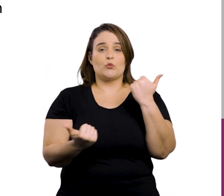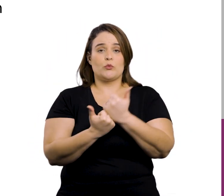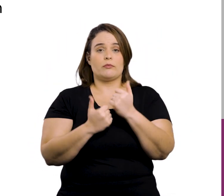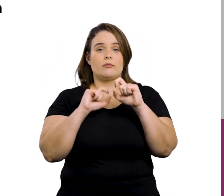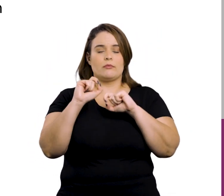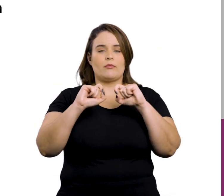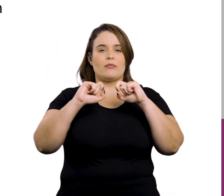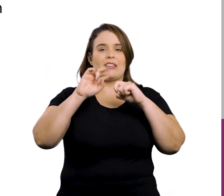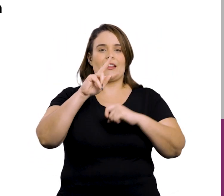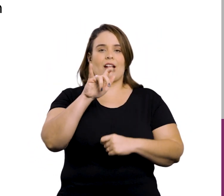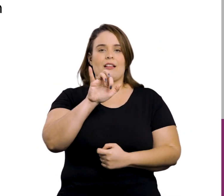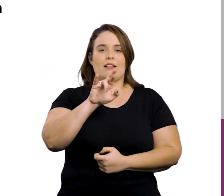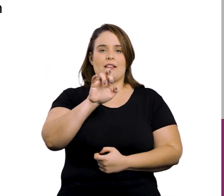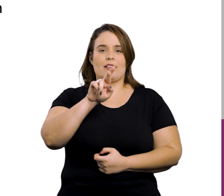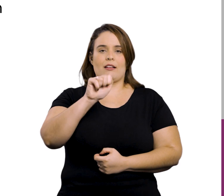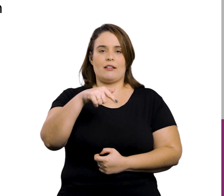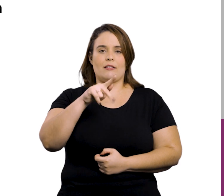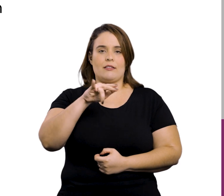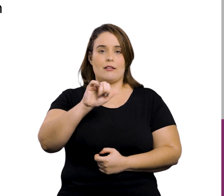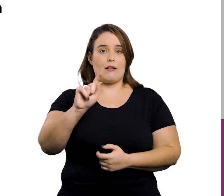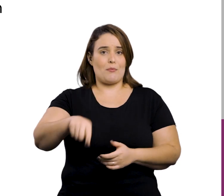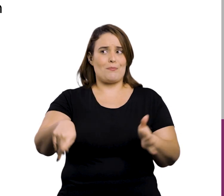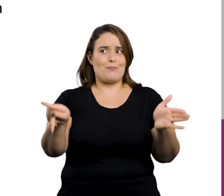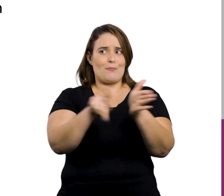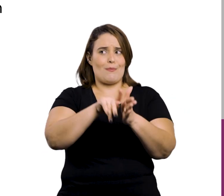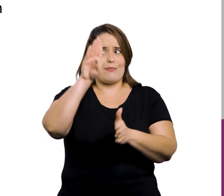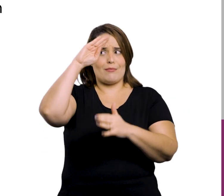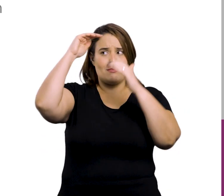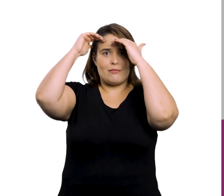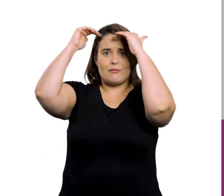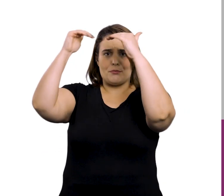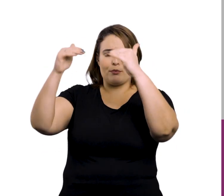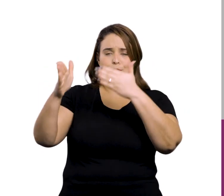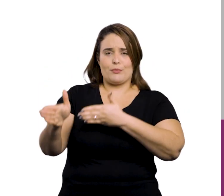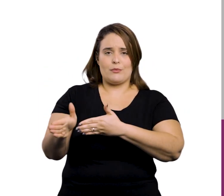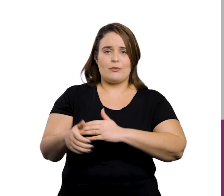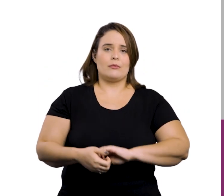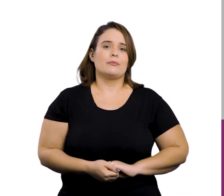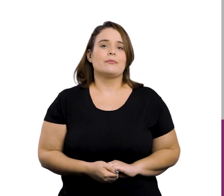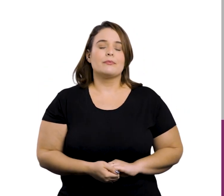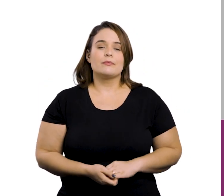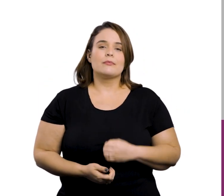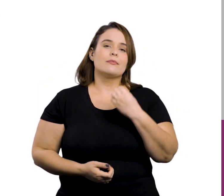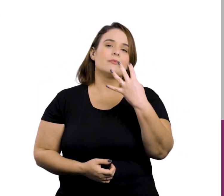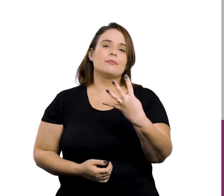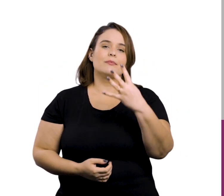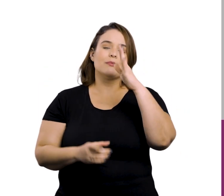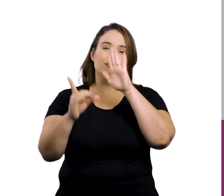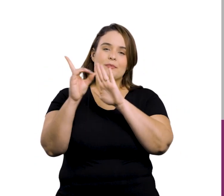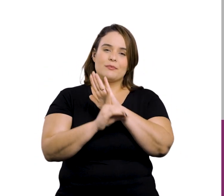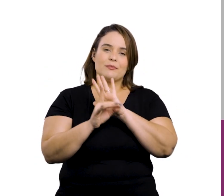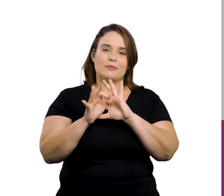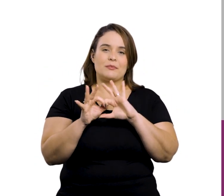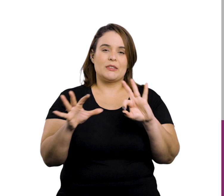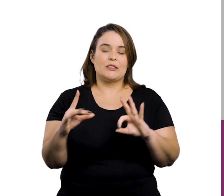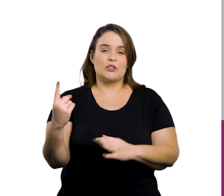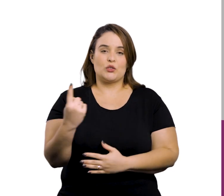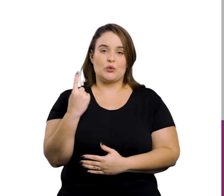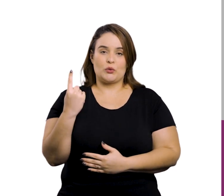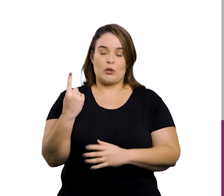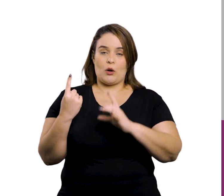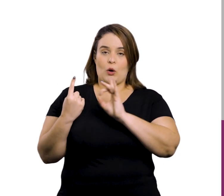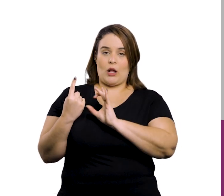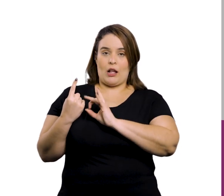substituídas pela hierarquia e obediência, próprias do meio militar. 4. Direitos e liberdades individuais dos